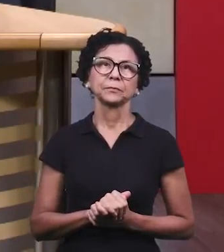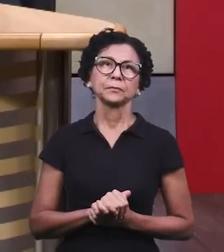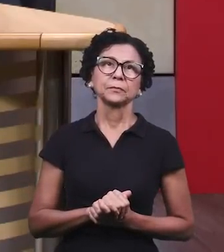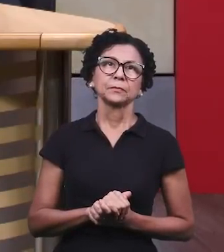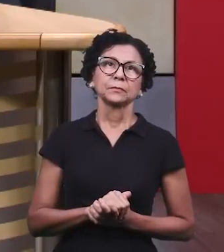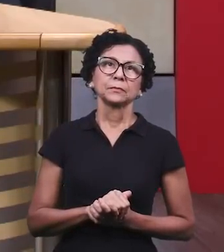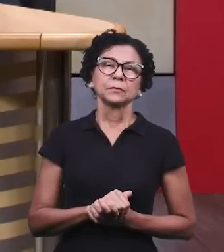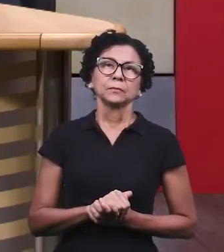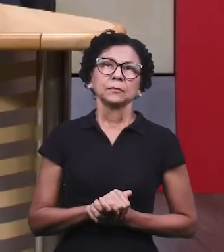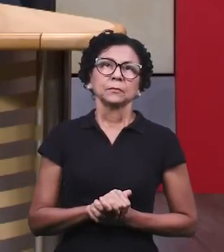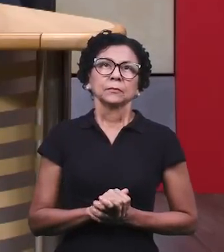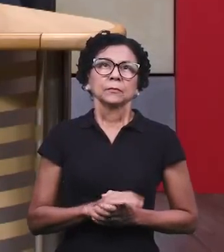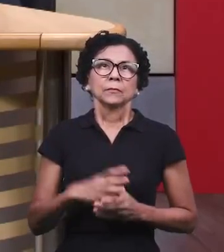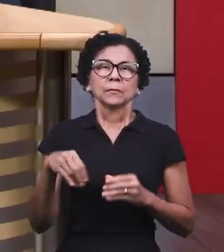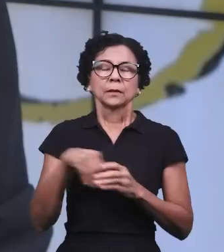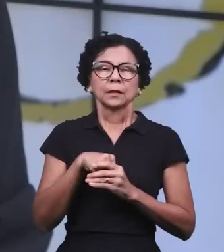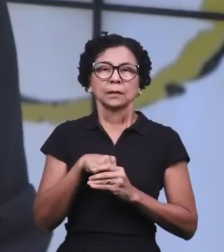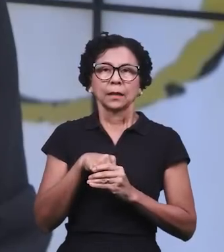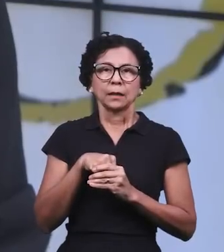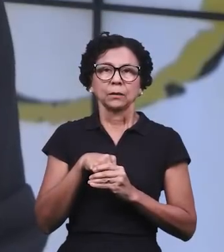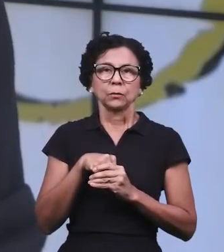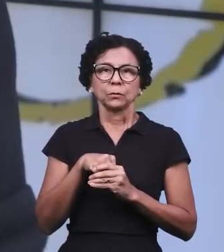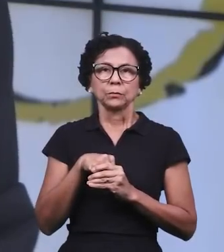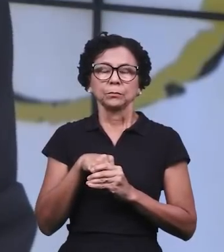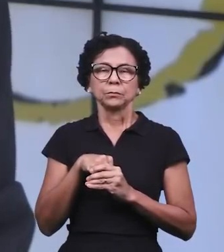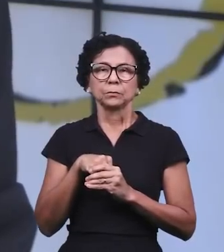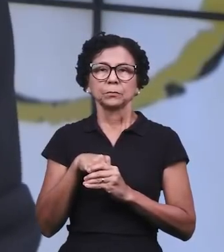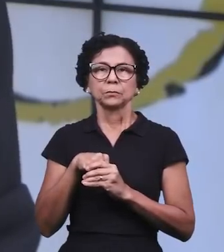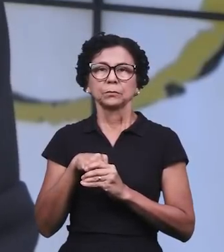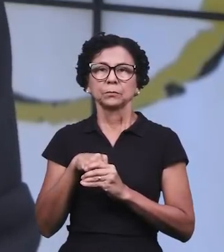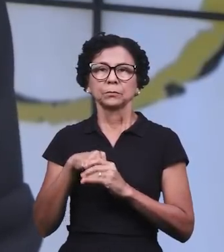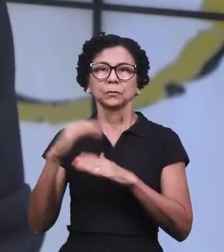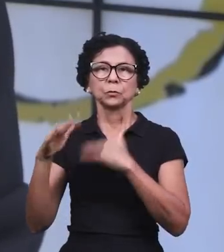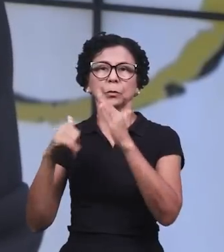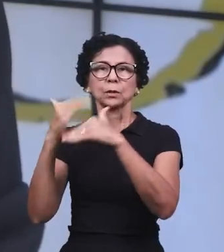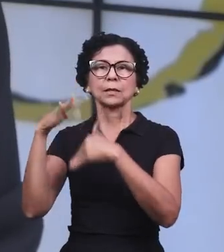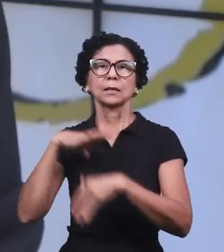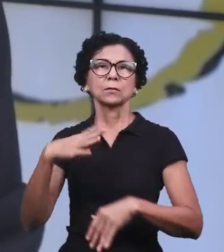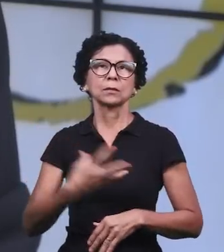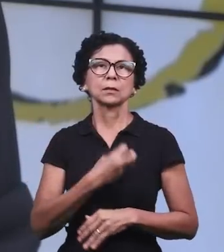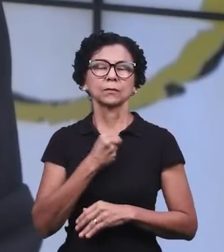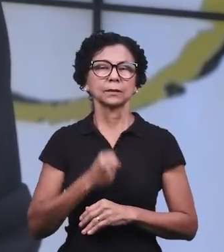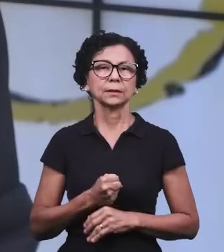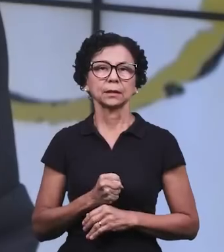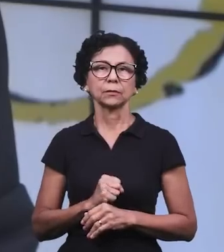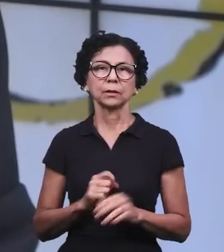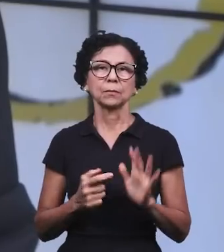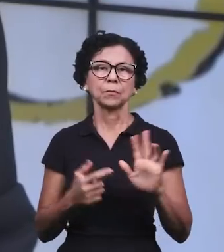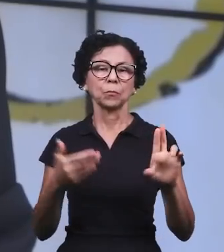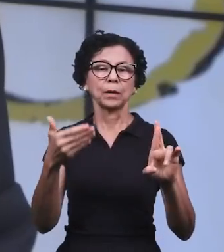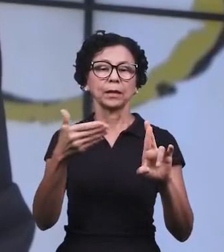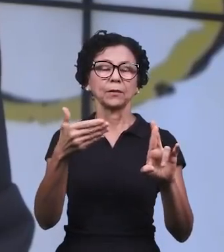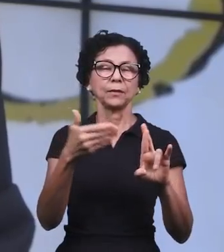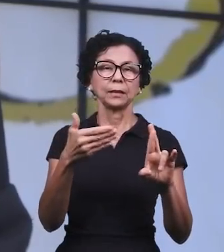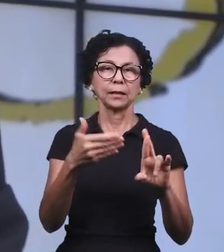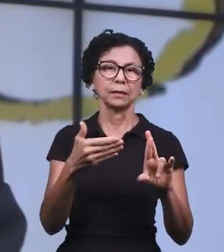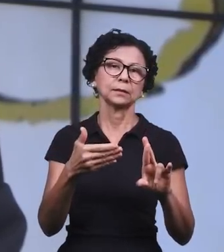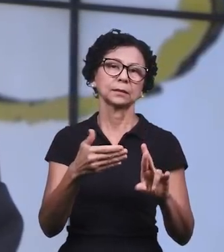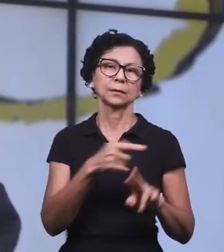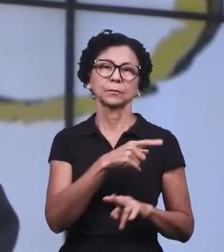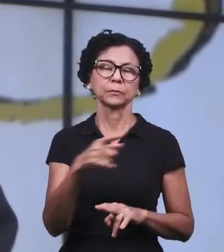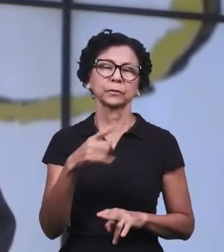dentro do processo, né, de salvação. É exatamente, a palavra posiciona o homem dentro de uma referência que ele não tem, que a